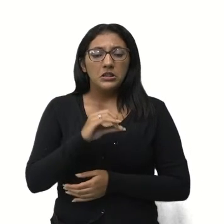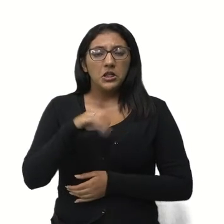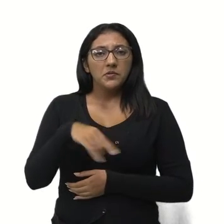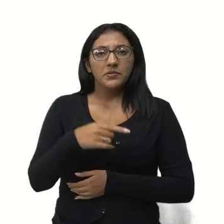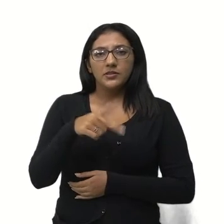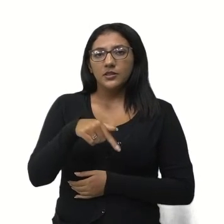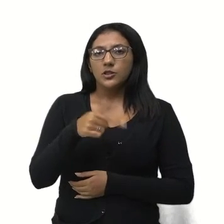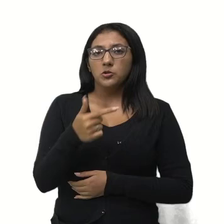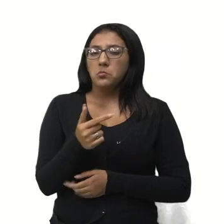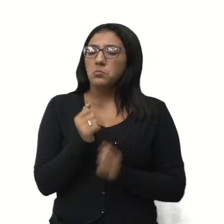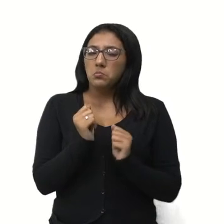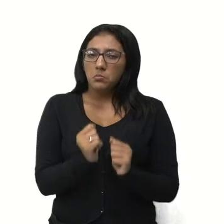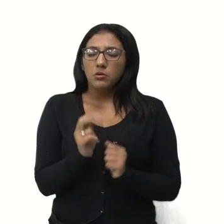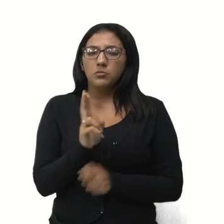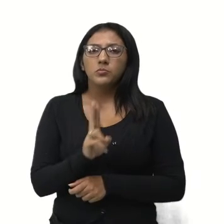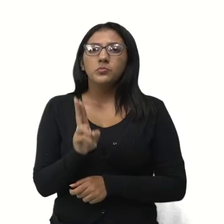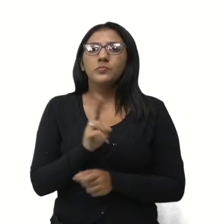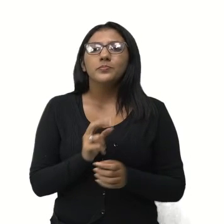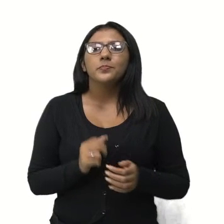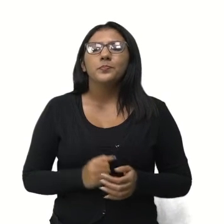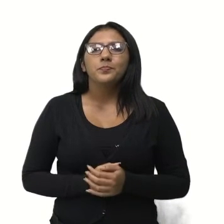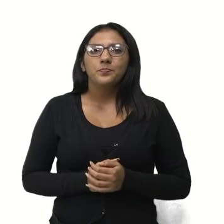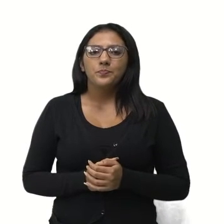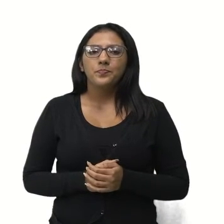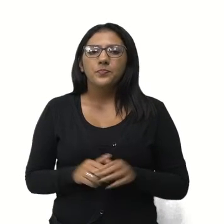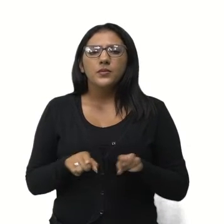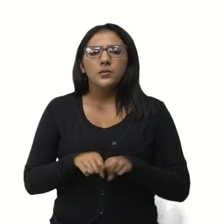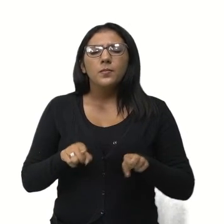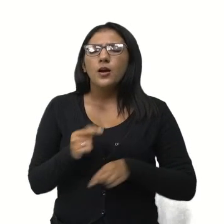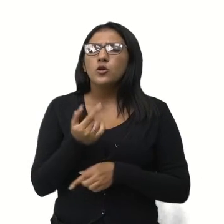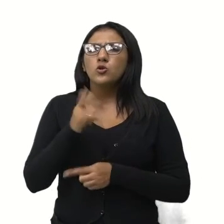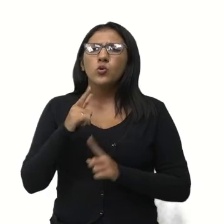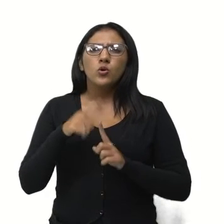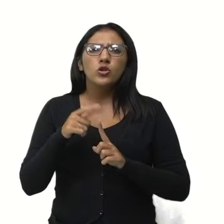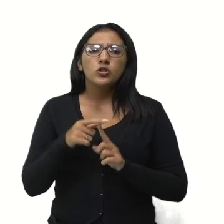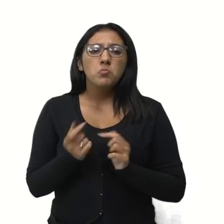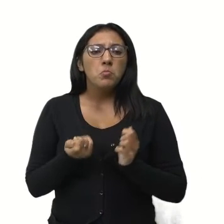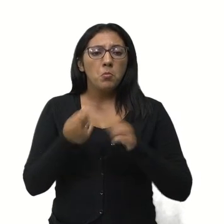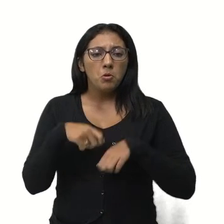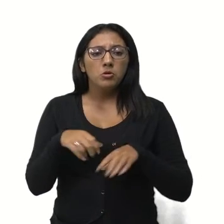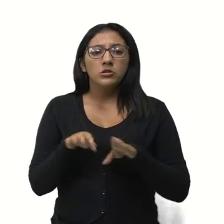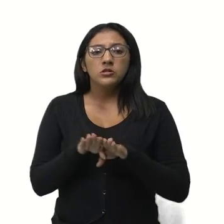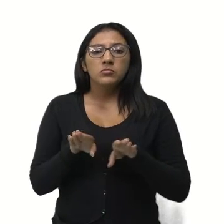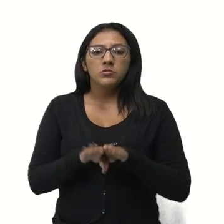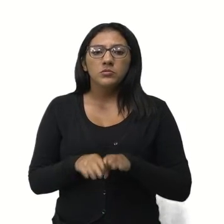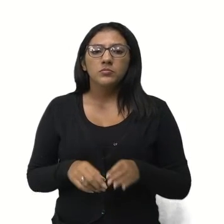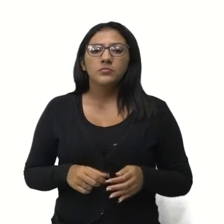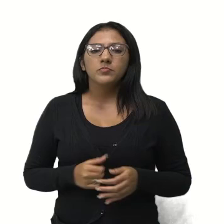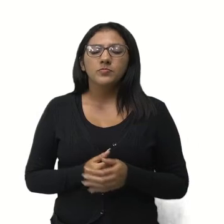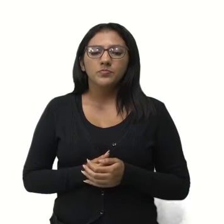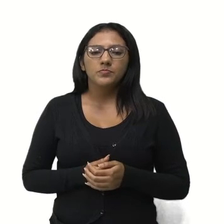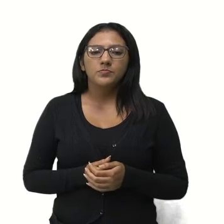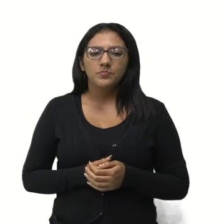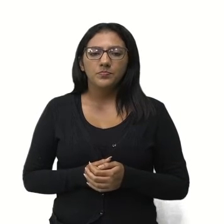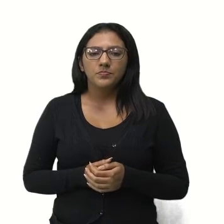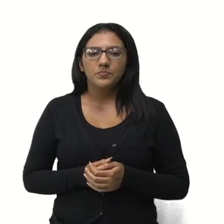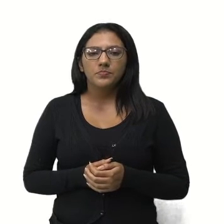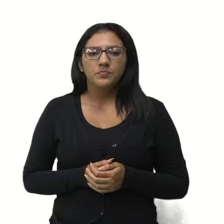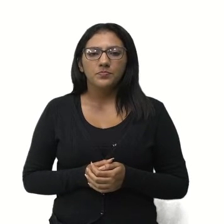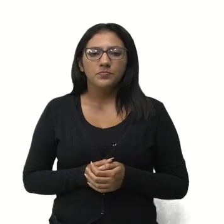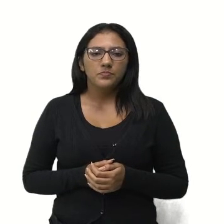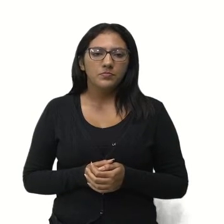0,72 quilos. Mas outro tipo de resposta também que é válido é